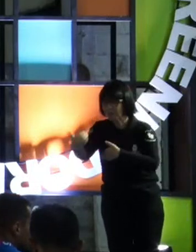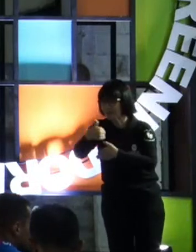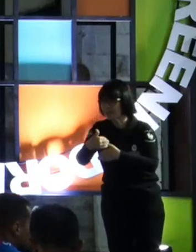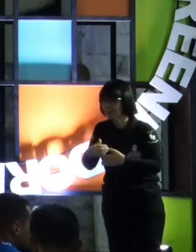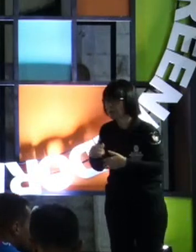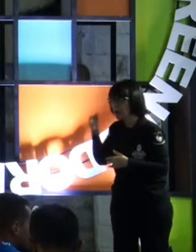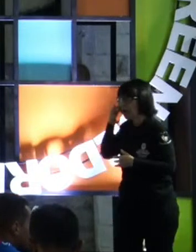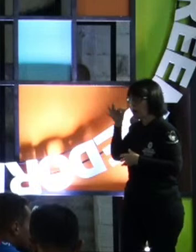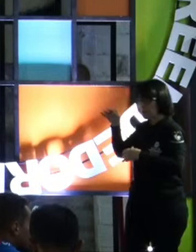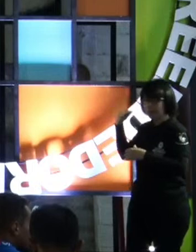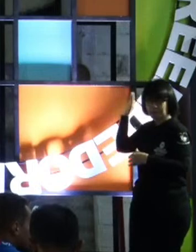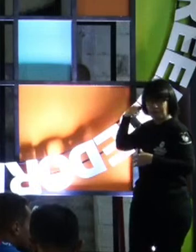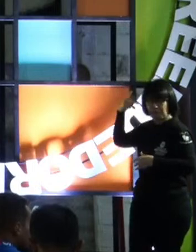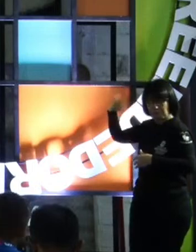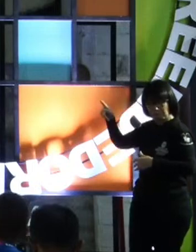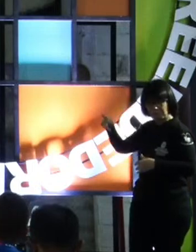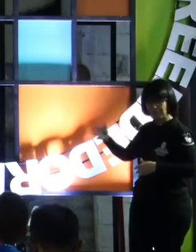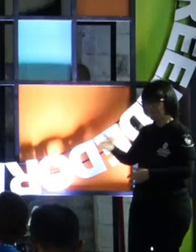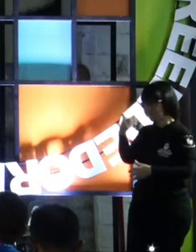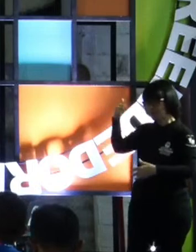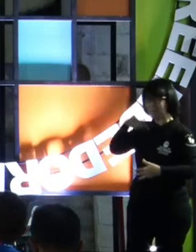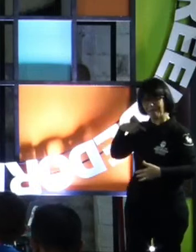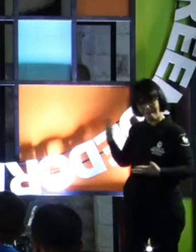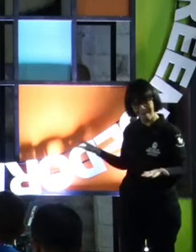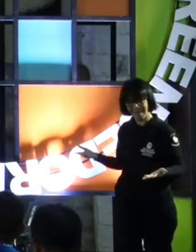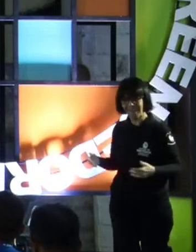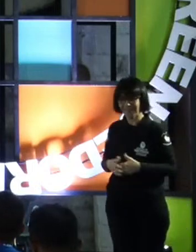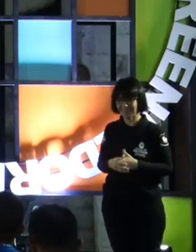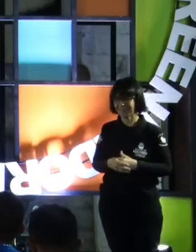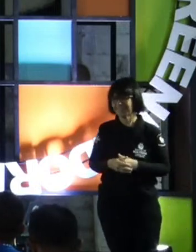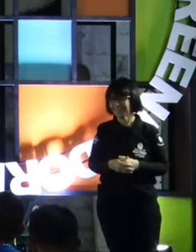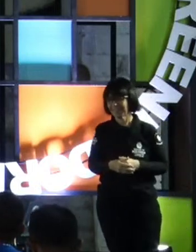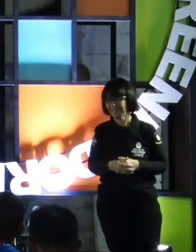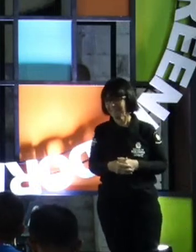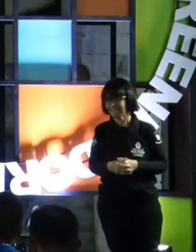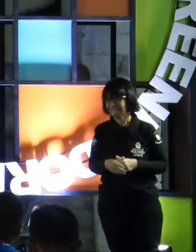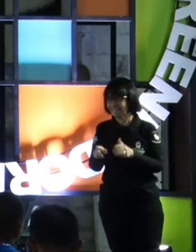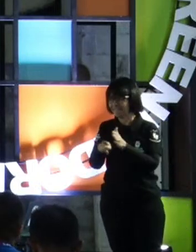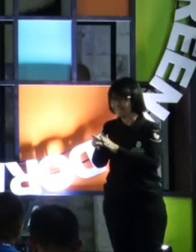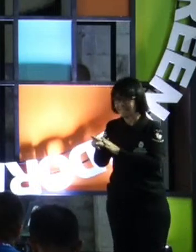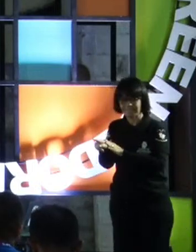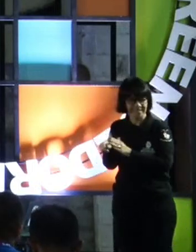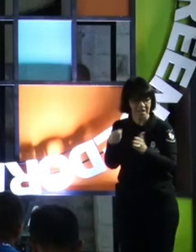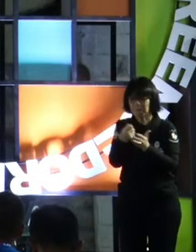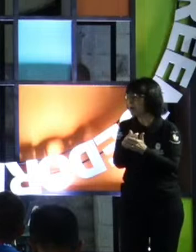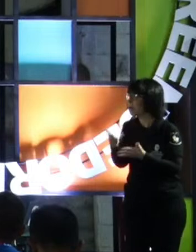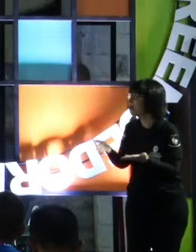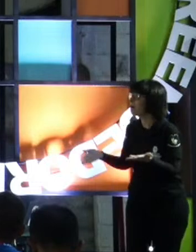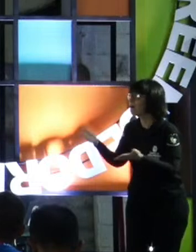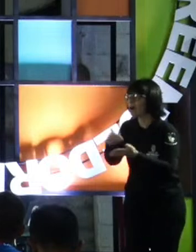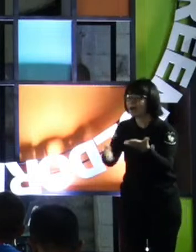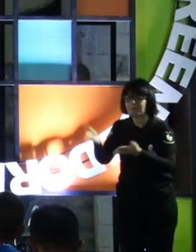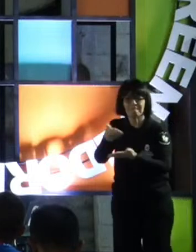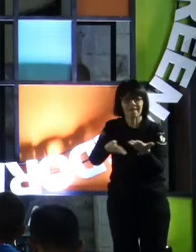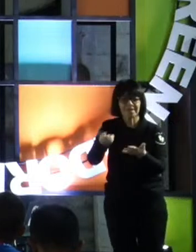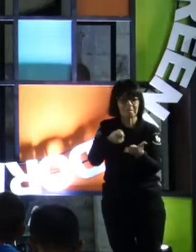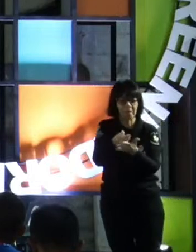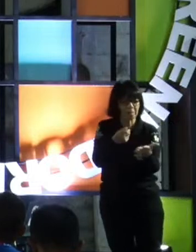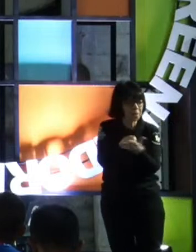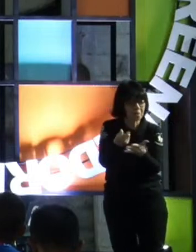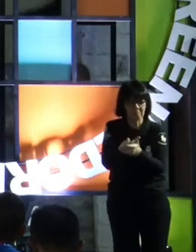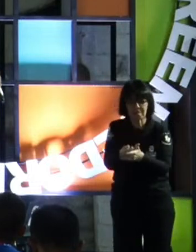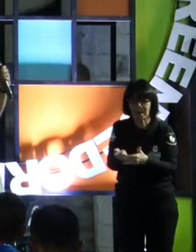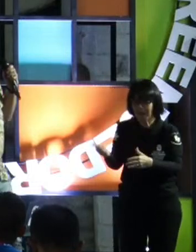mesmo. Então foi a melhor que você viu, então. Foi a melhor que eu vi. Muito bem. É isso aí. Deixa eu perguntar, pagou quanto esse cachê agora? Veio só para o evento para ver